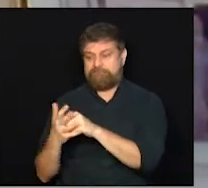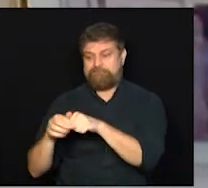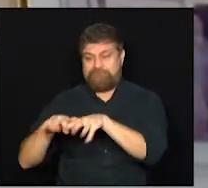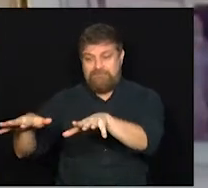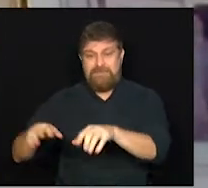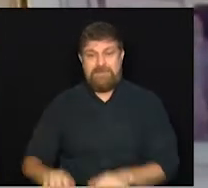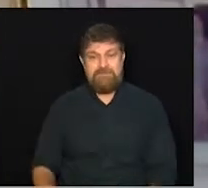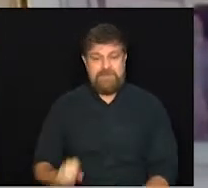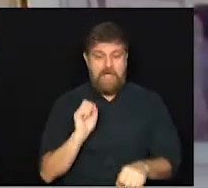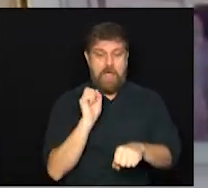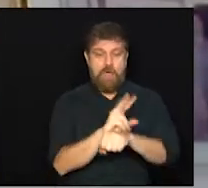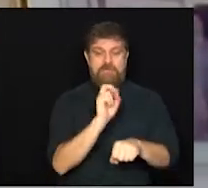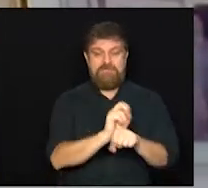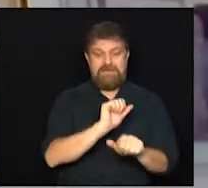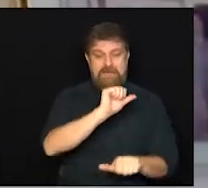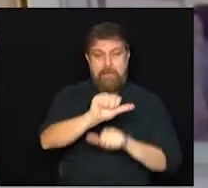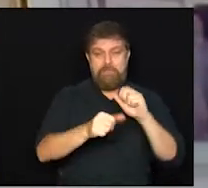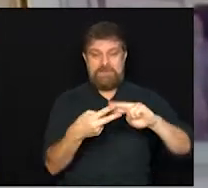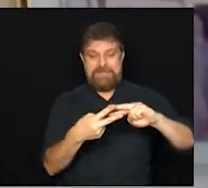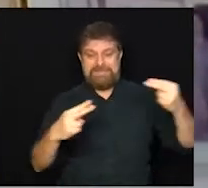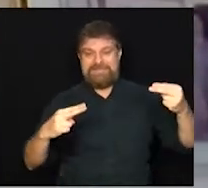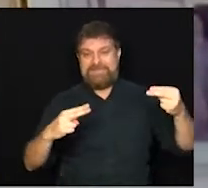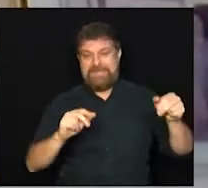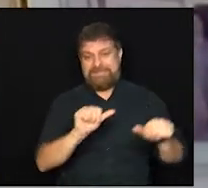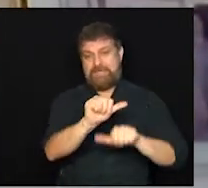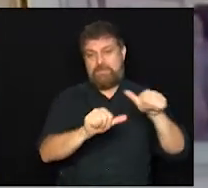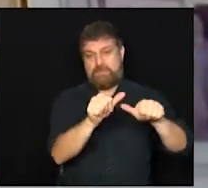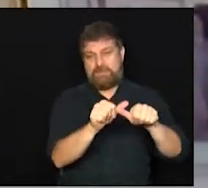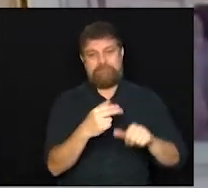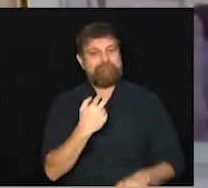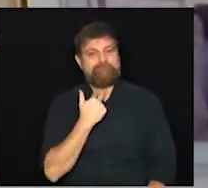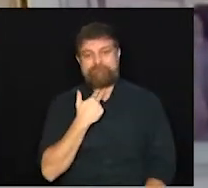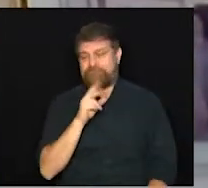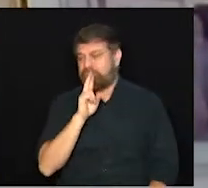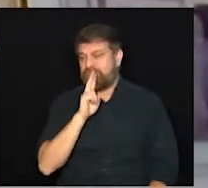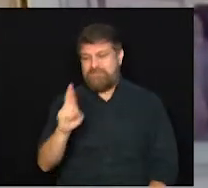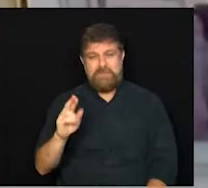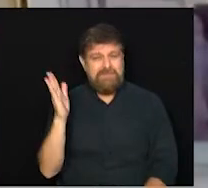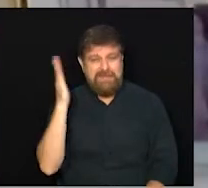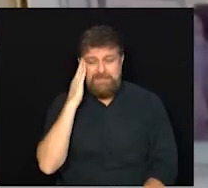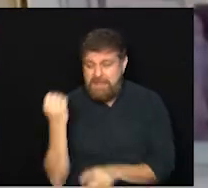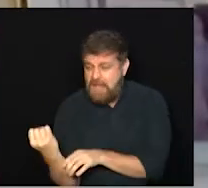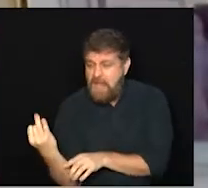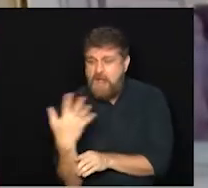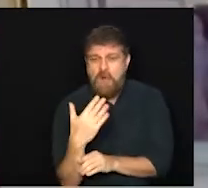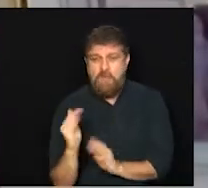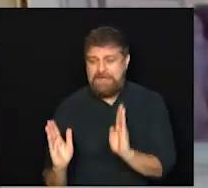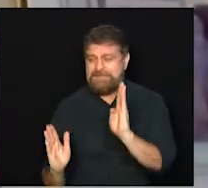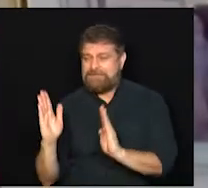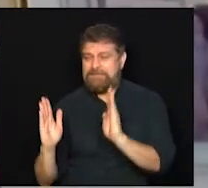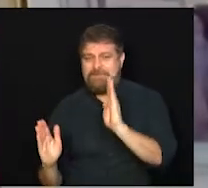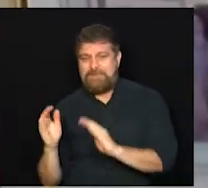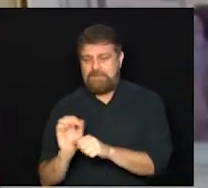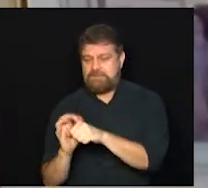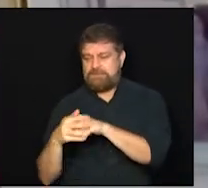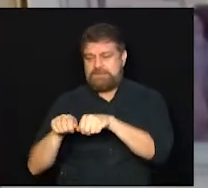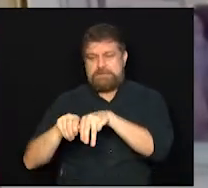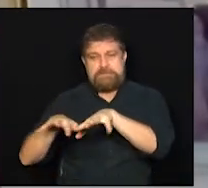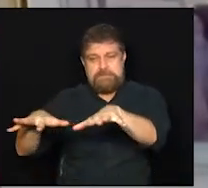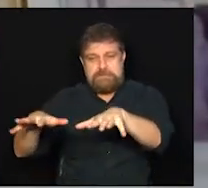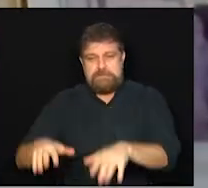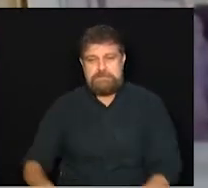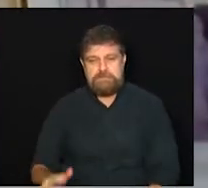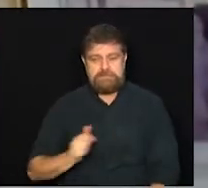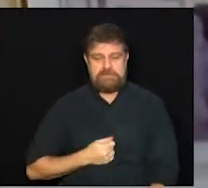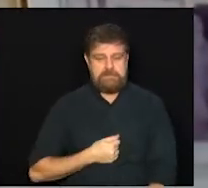muda, a gente não consegue dizer isso. É impossível prever nesse momento se nós vamos